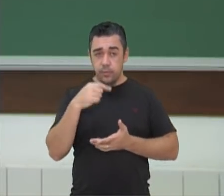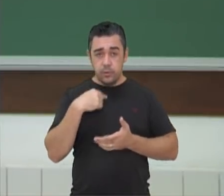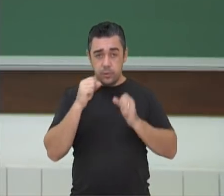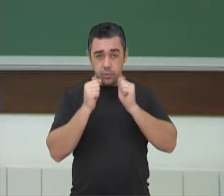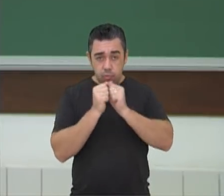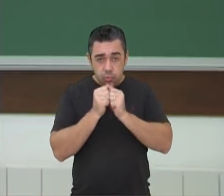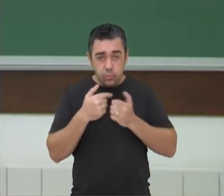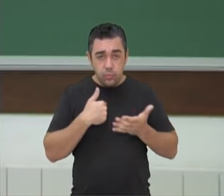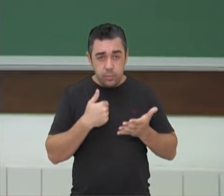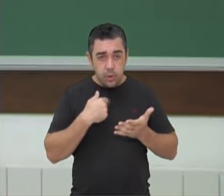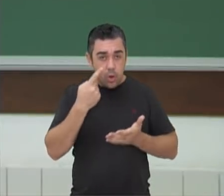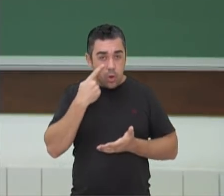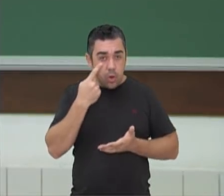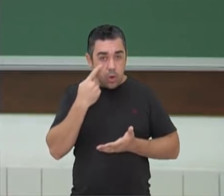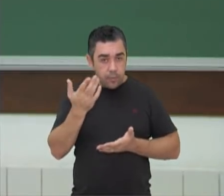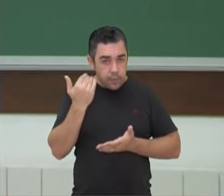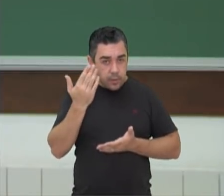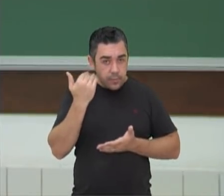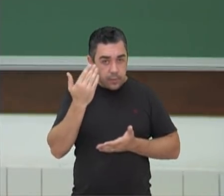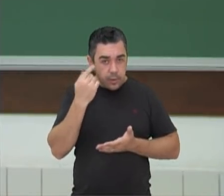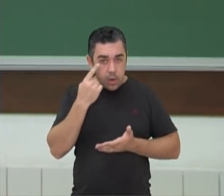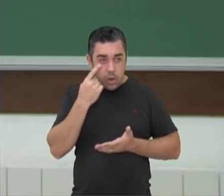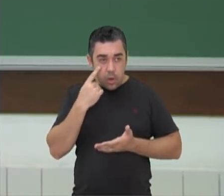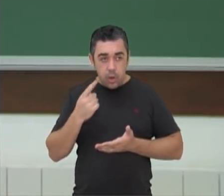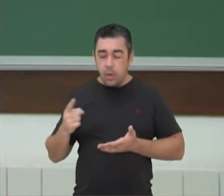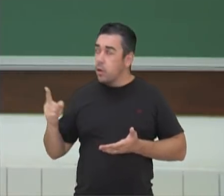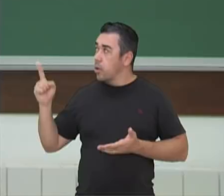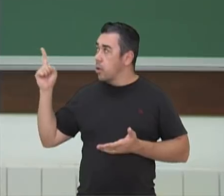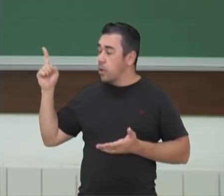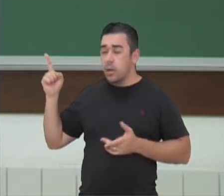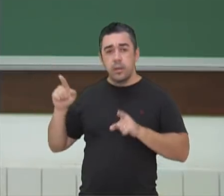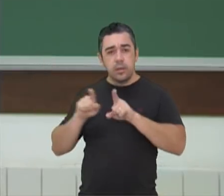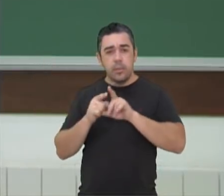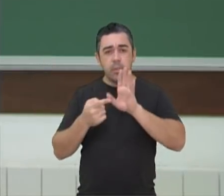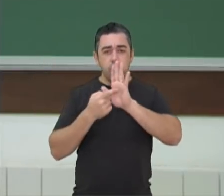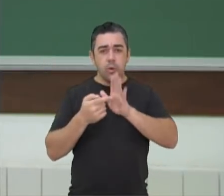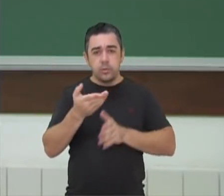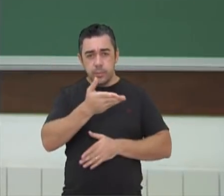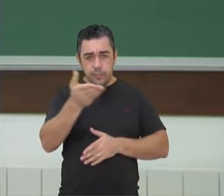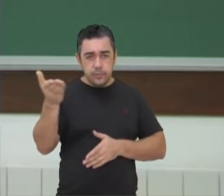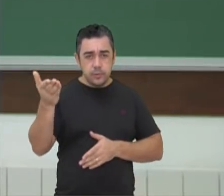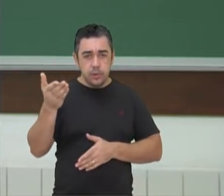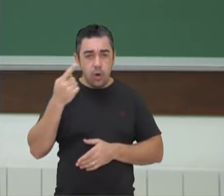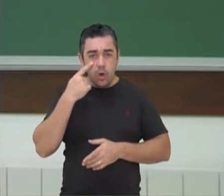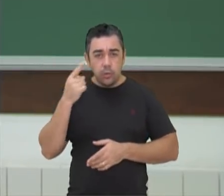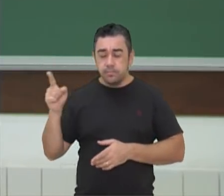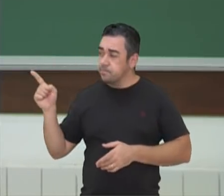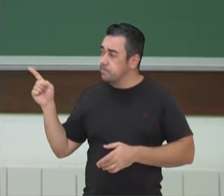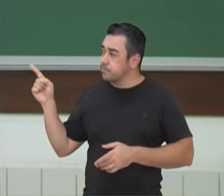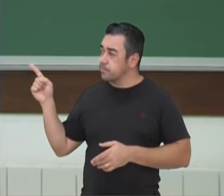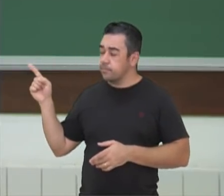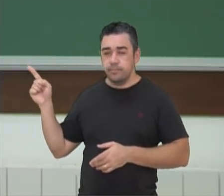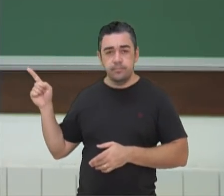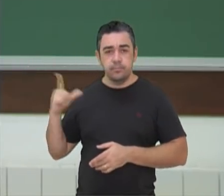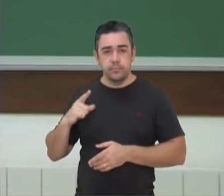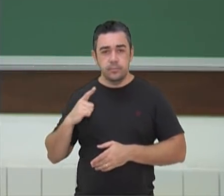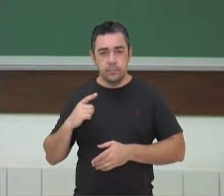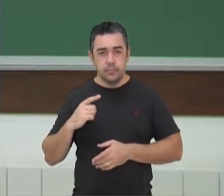comigo. Então vamos dar uma olhadinha? Então observem na tela, mas eu trouxe também para vocês um microscópio. Eu vou ter as